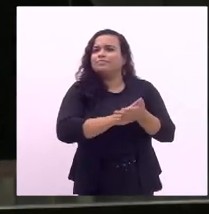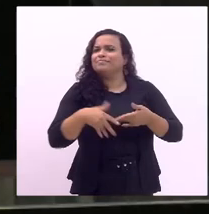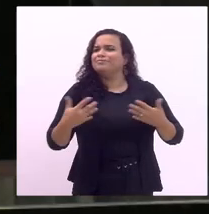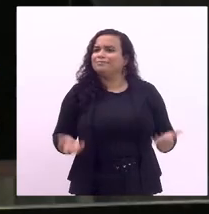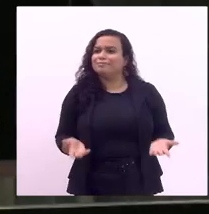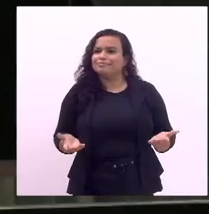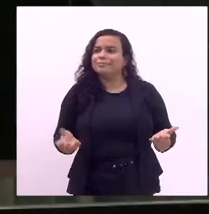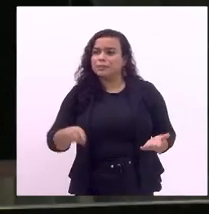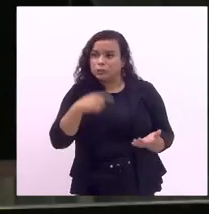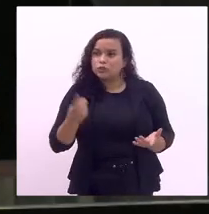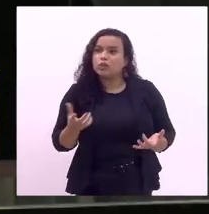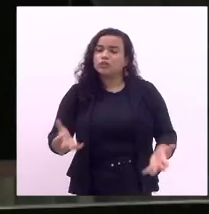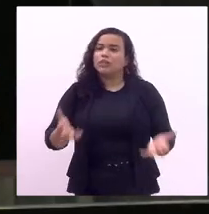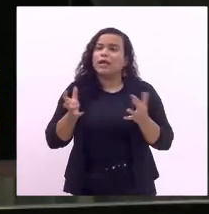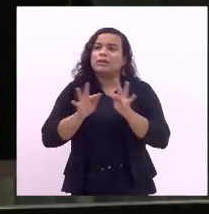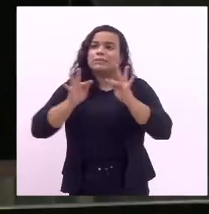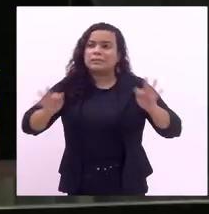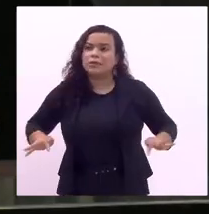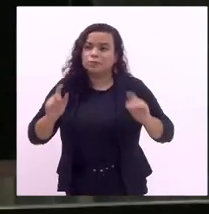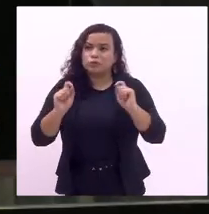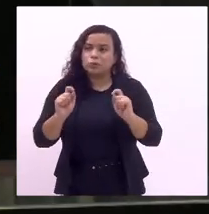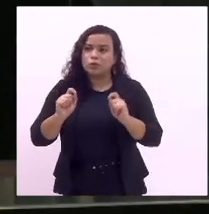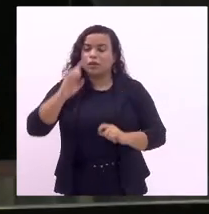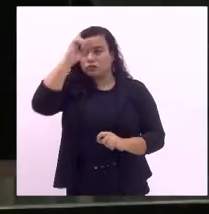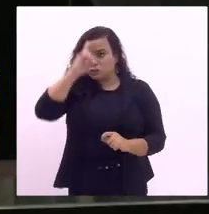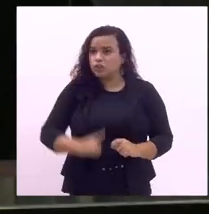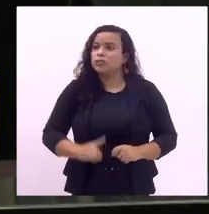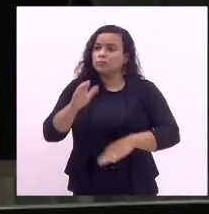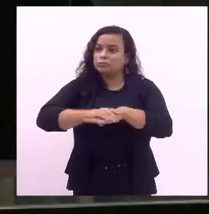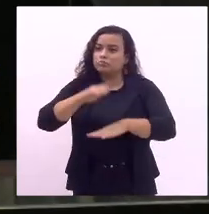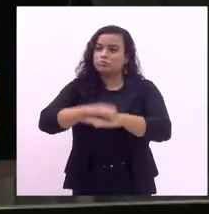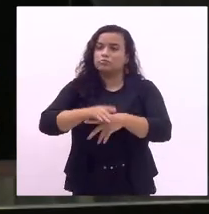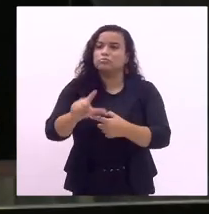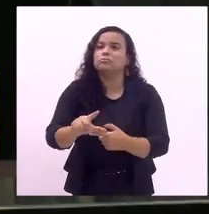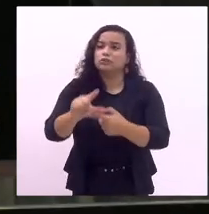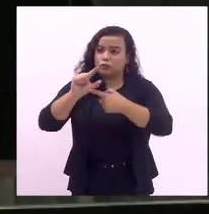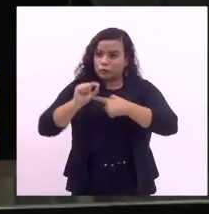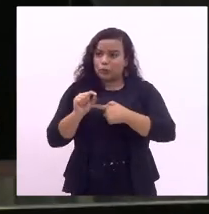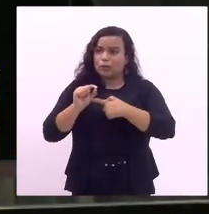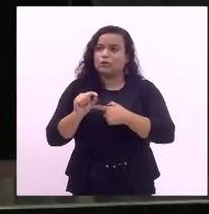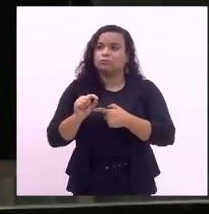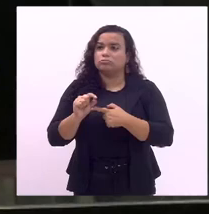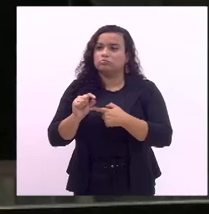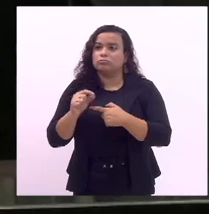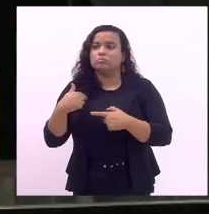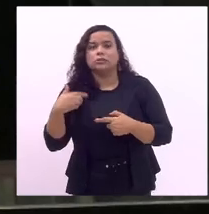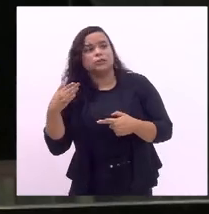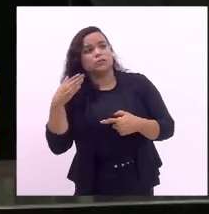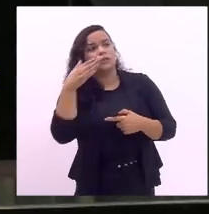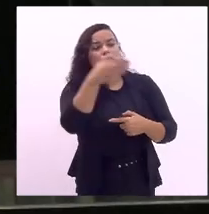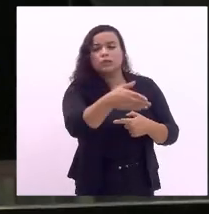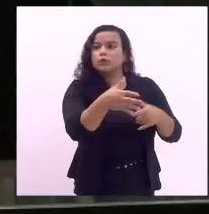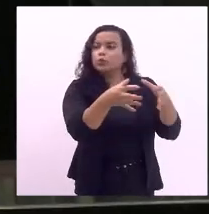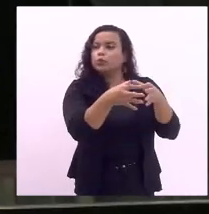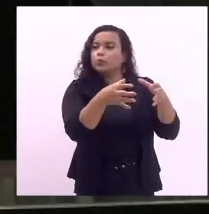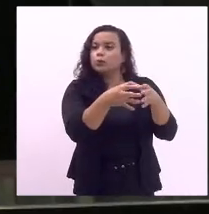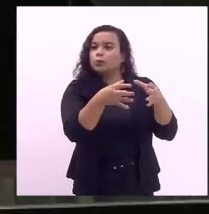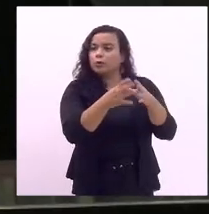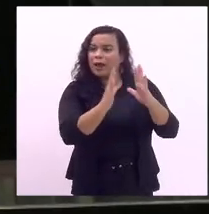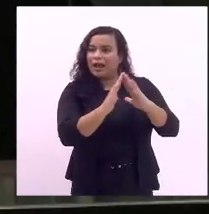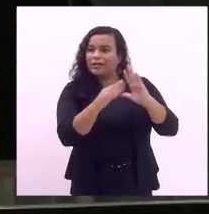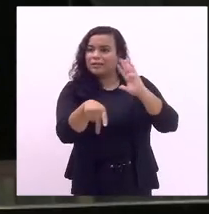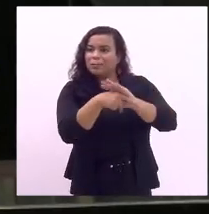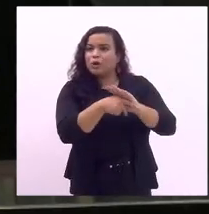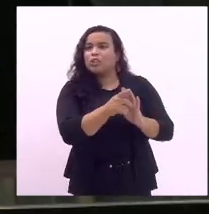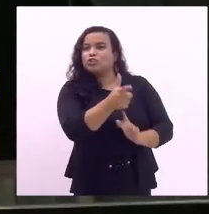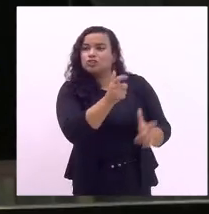E nós queremos simplesmente exercer o nosso direito de podermos irmos aos nossos clubes de tiro. Eu que